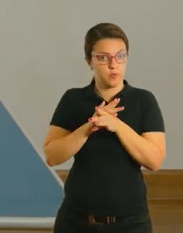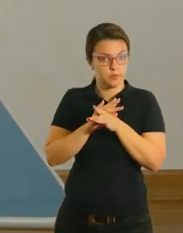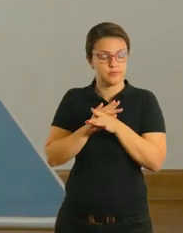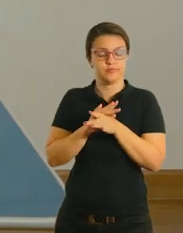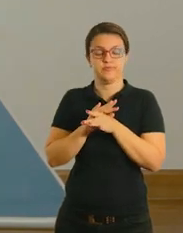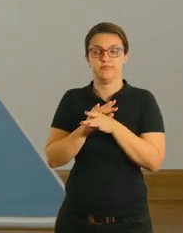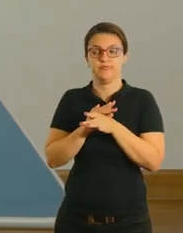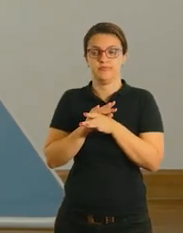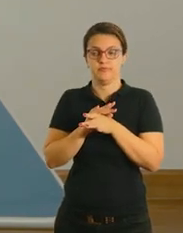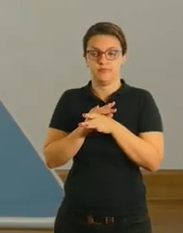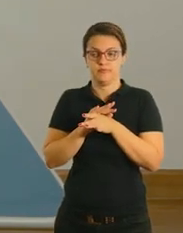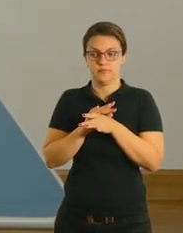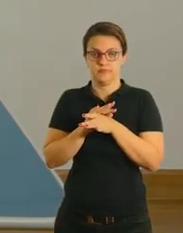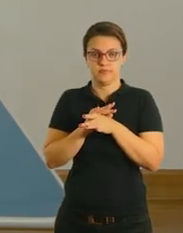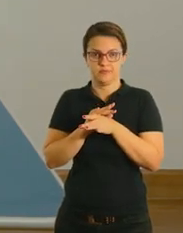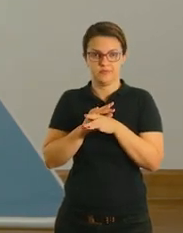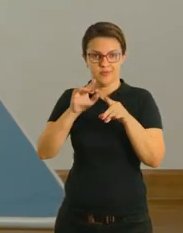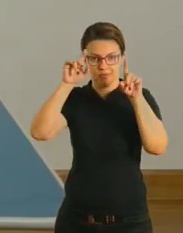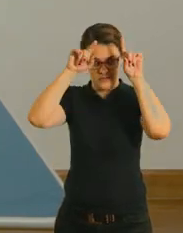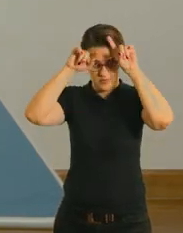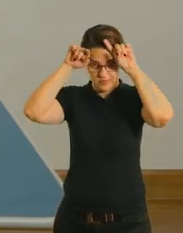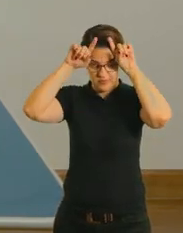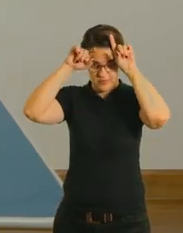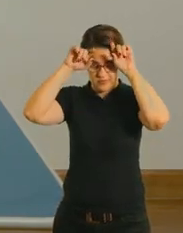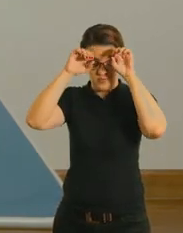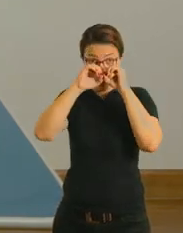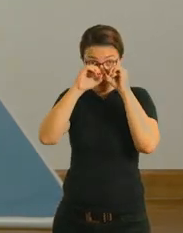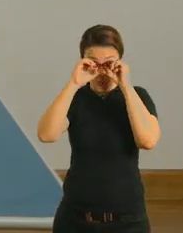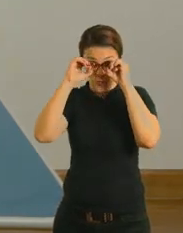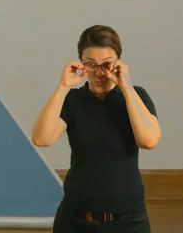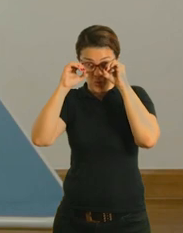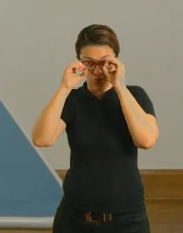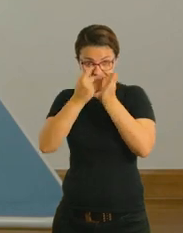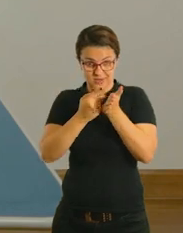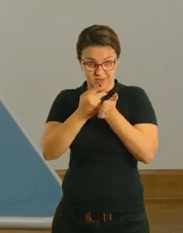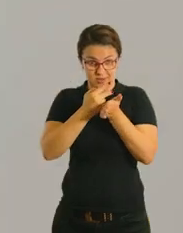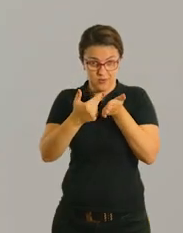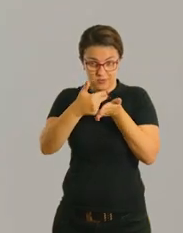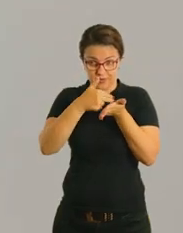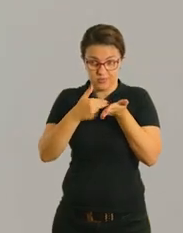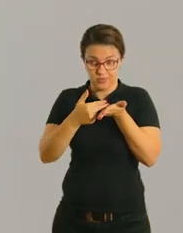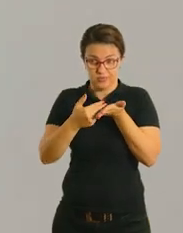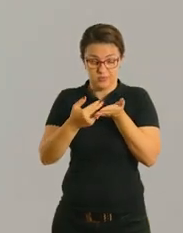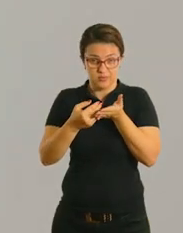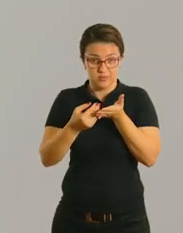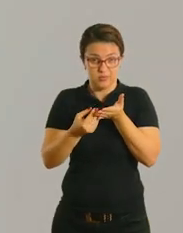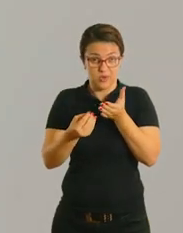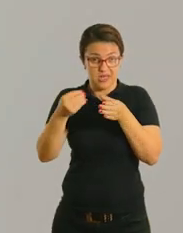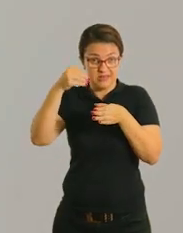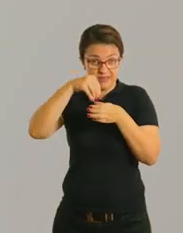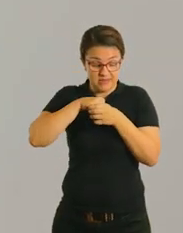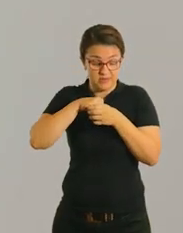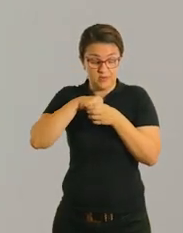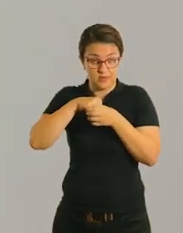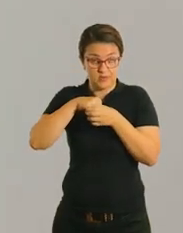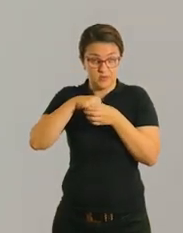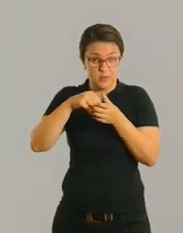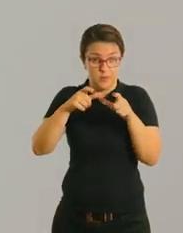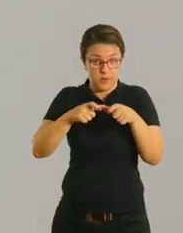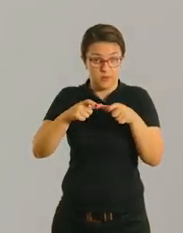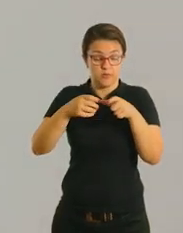terminando, peguem o marciano que vocês deixaram, colem a base aqui no meio dos pratinhos e